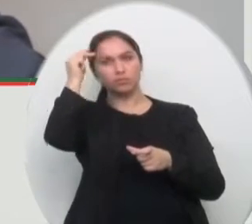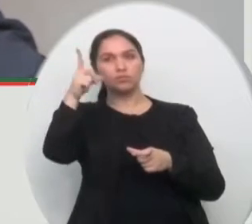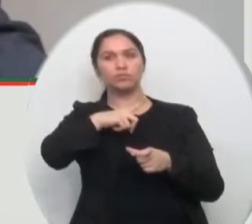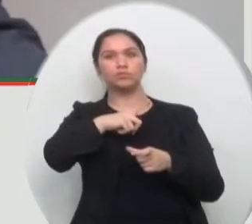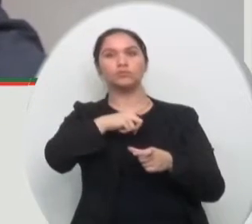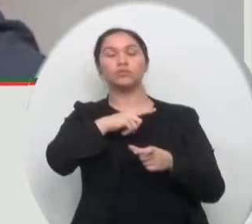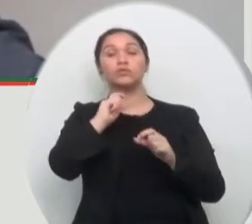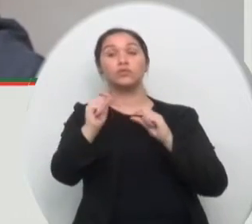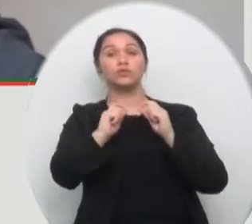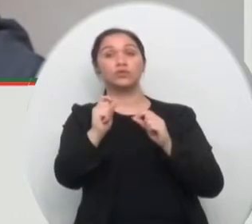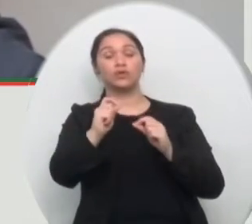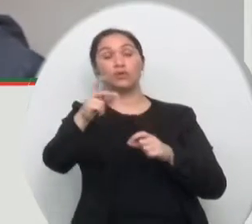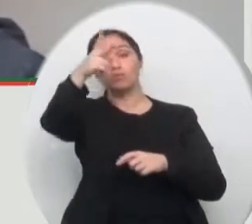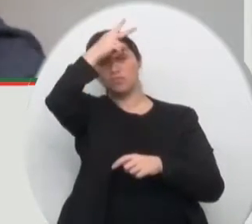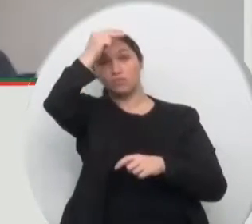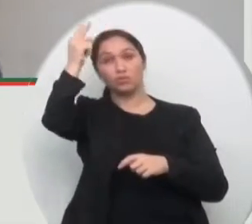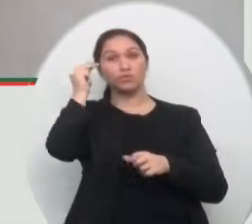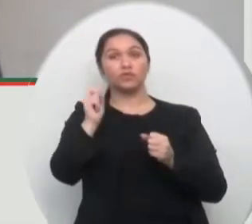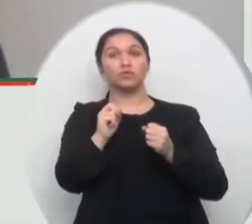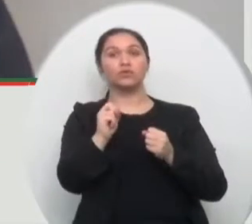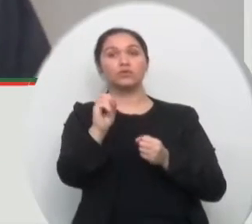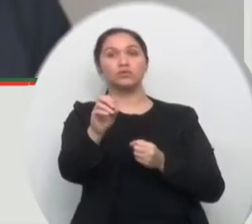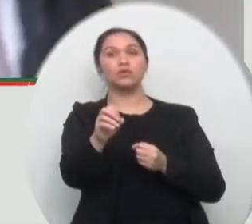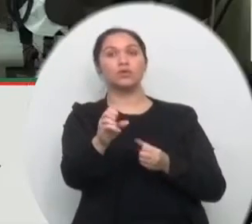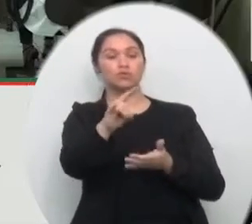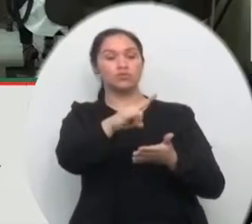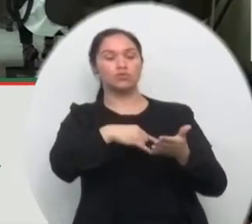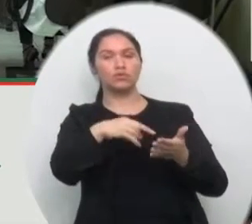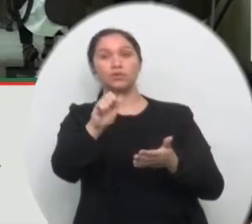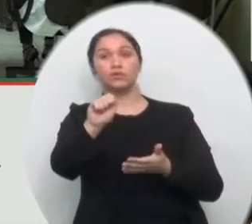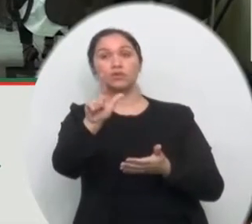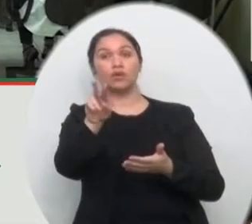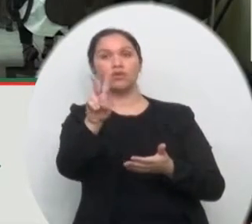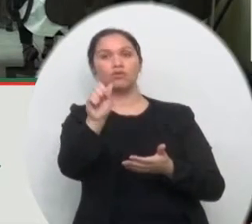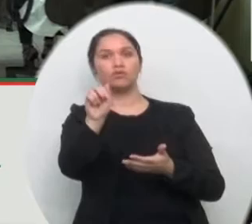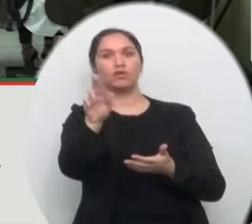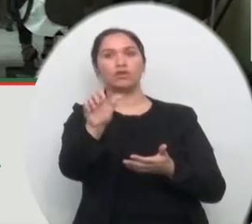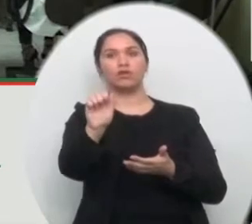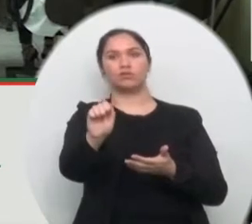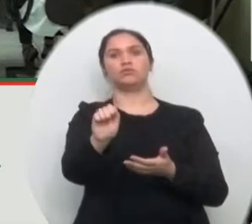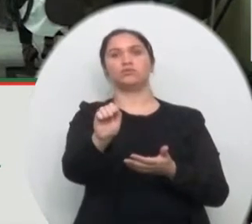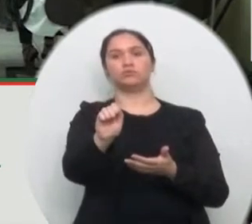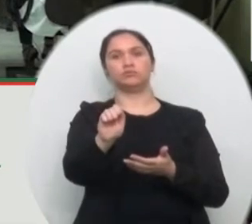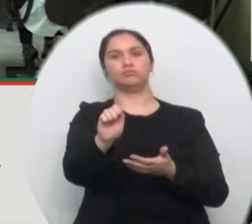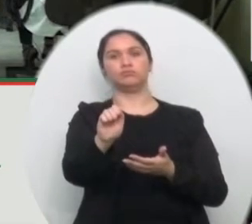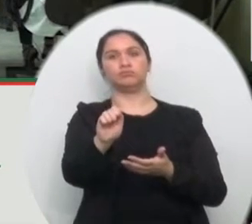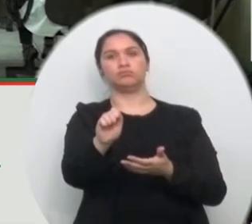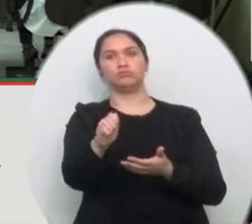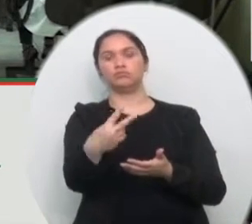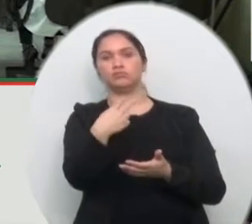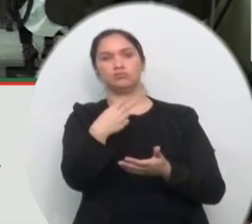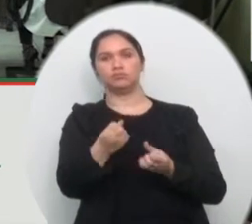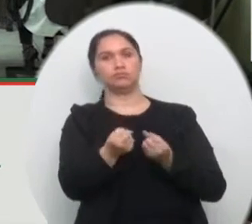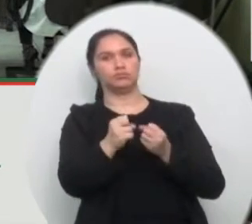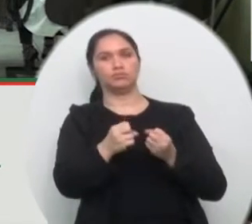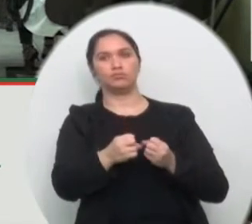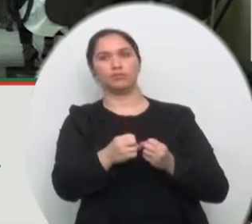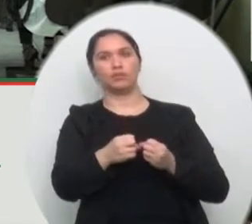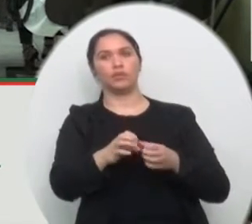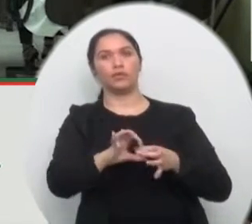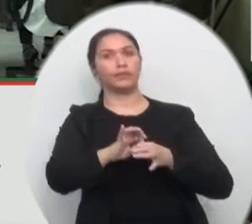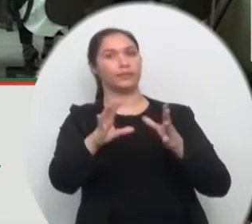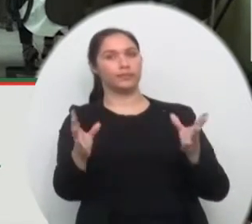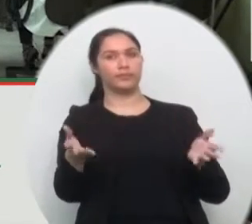Nós, vereadores, vamos lá. Eu me coloco junto. Muito obrigado, senhor presidente. Com a palavra o vereador Miro D'Agostinho. Vossa Excelência dispõe de